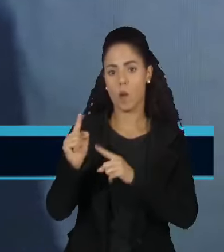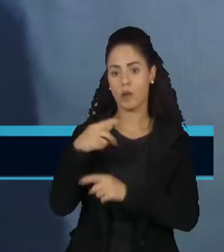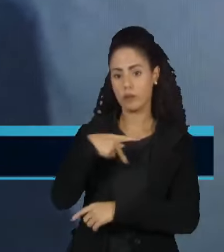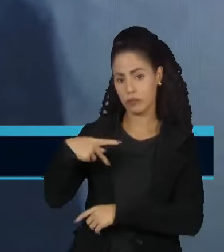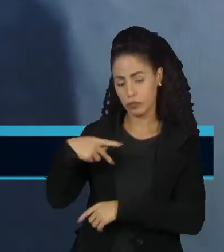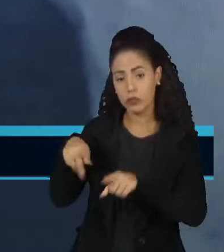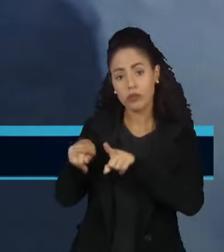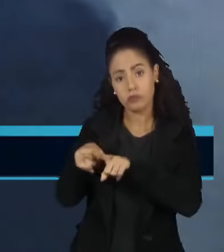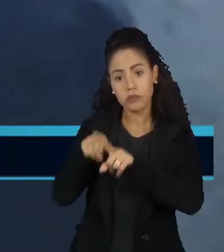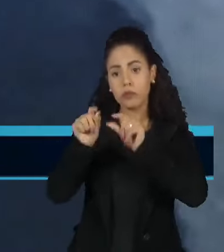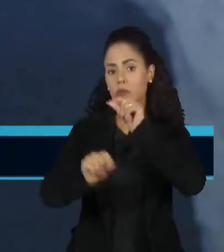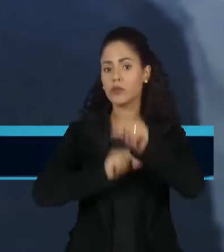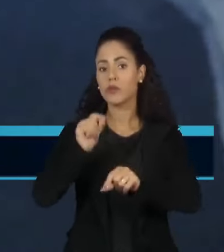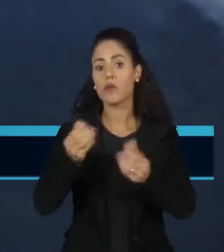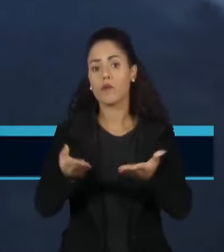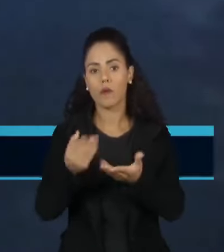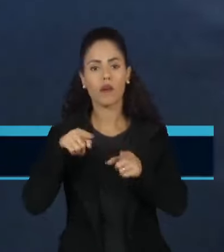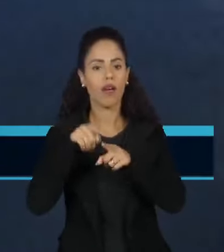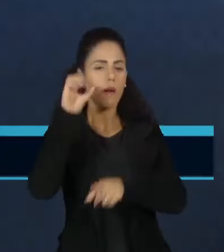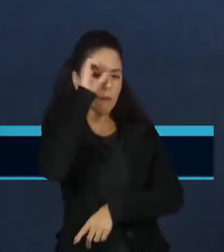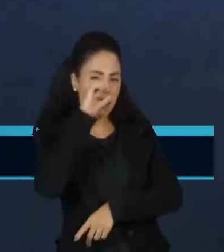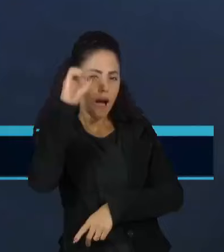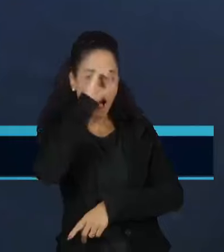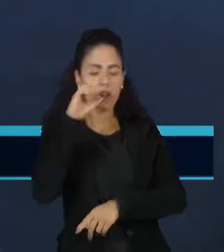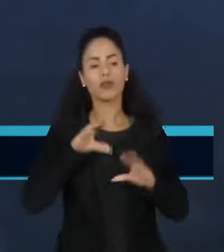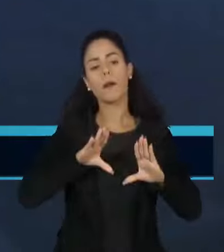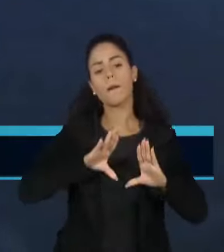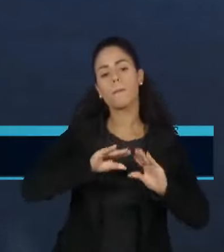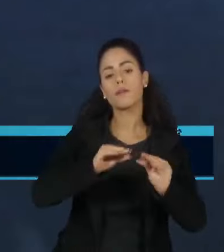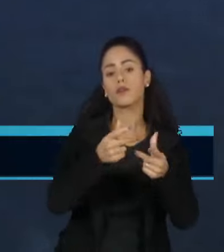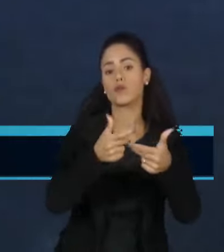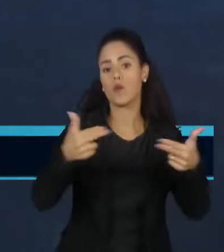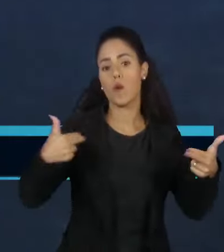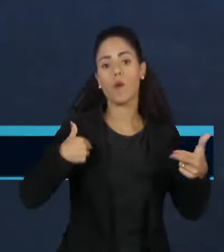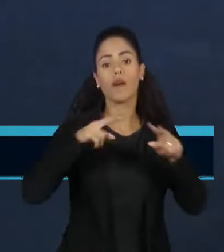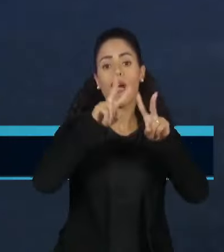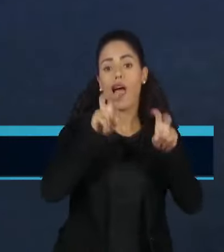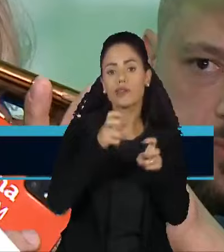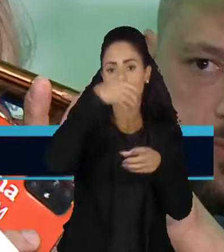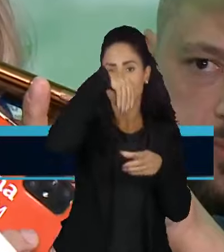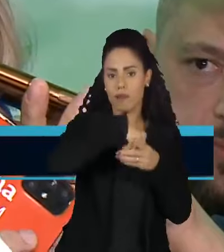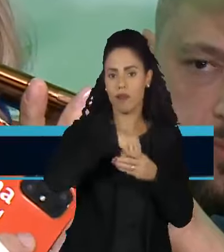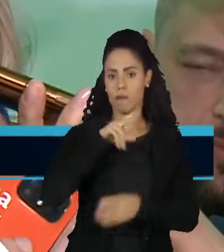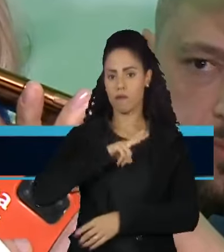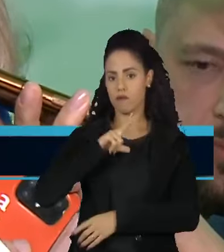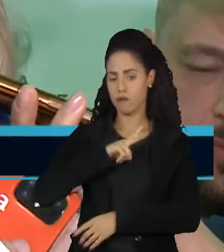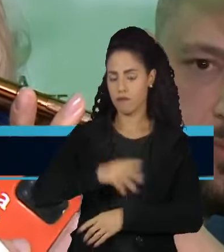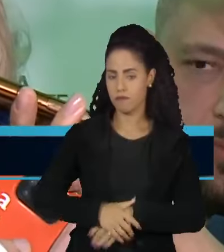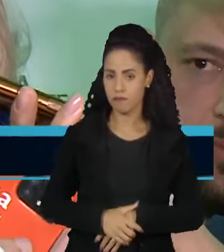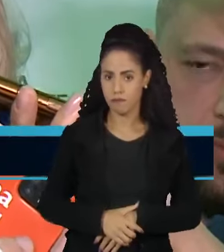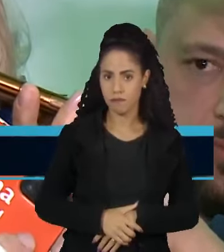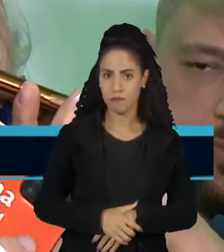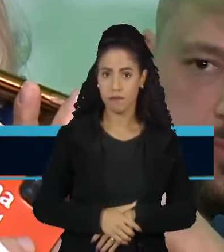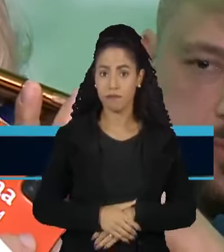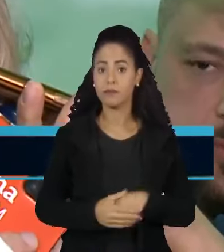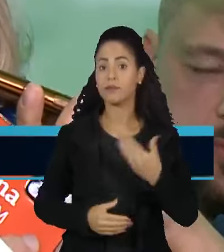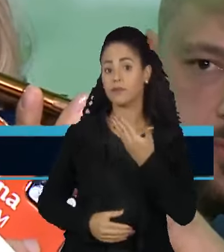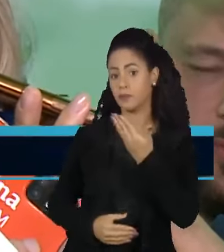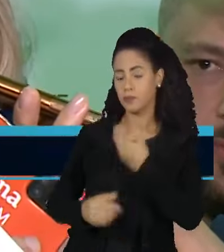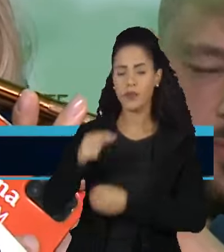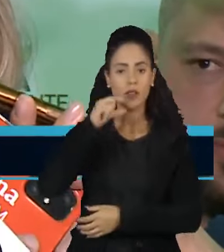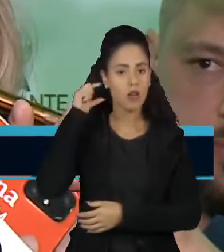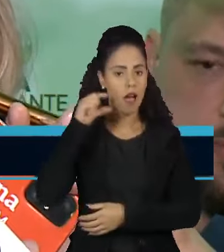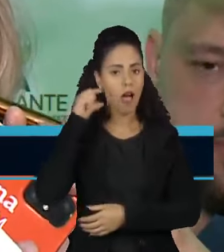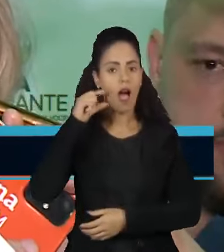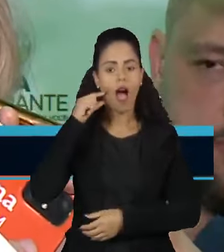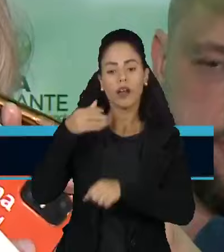E ainda afirmou que Alexandre Padilha interferiu em assuntos internos do Congresso. Arthur Lira participava